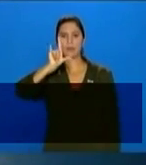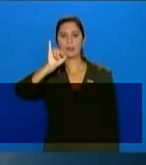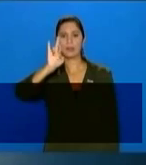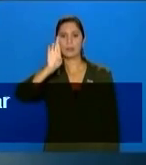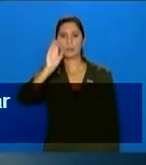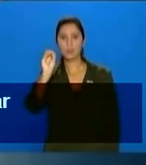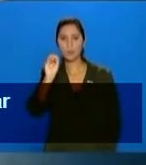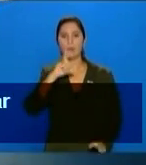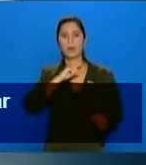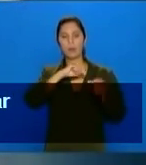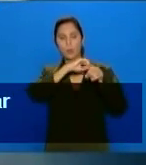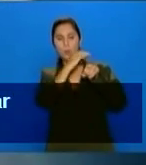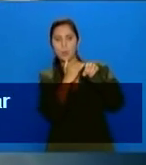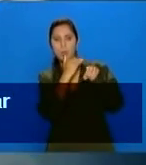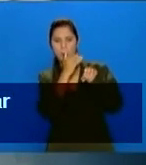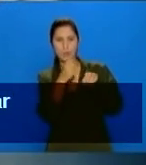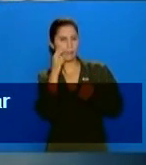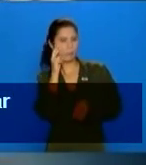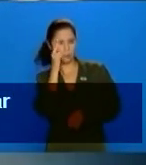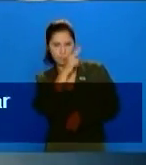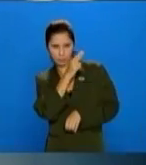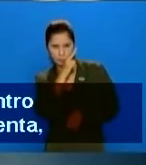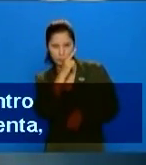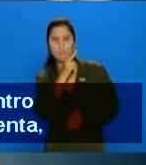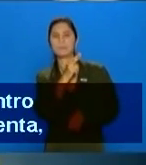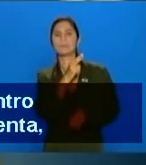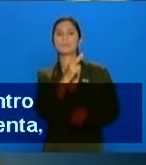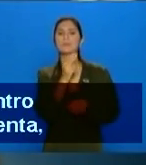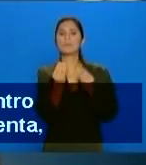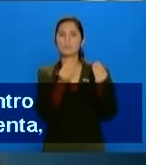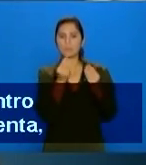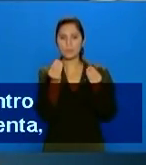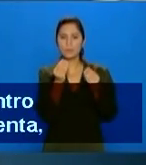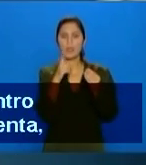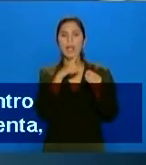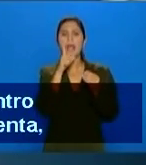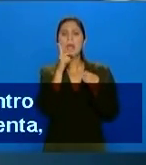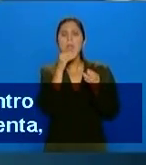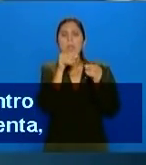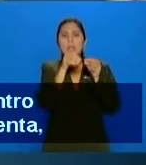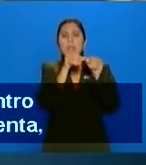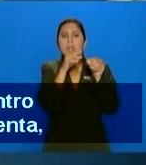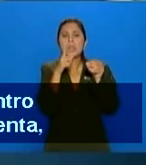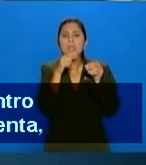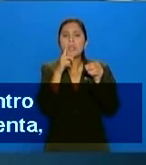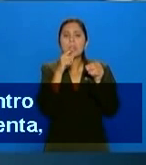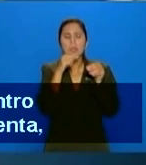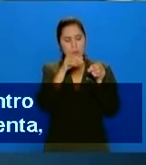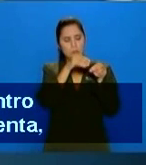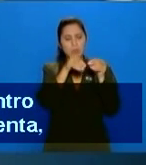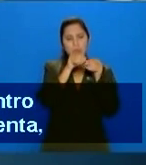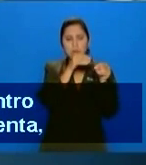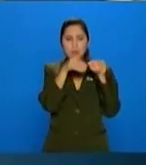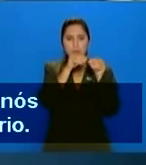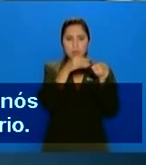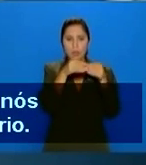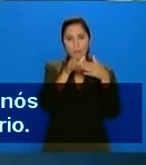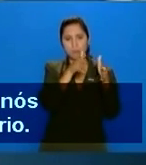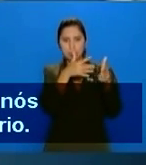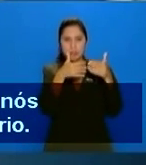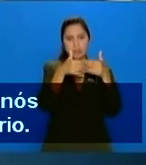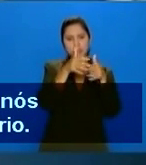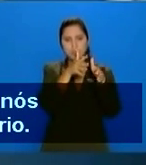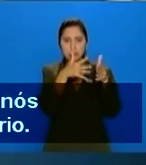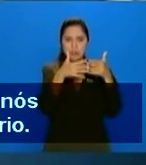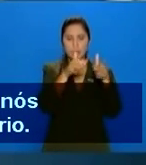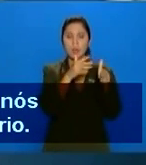canais semicirculares, vocês vão poder observar depois na imagem. É um líquido que ocorre dentro desse sistema e que movimenta, que dá